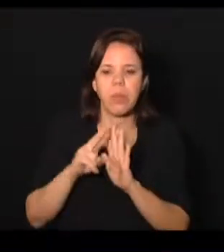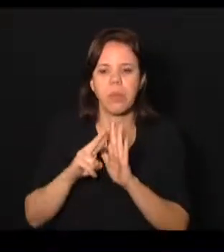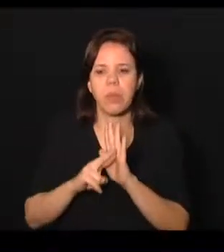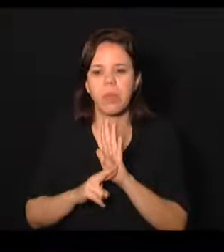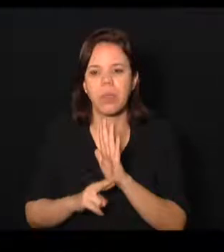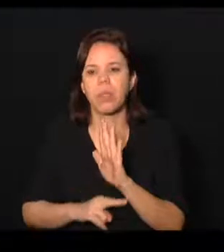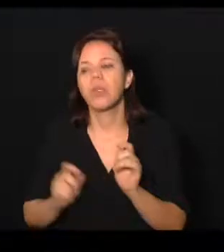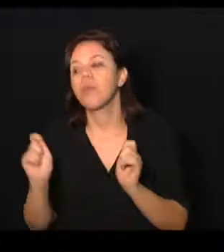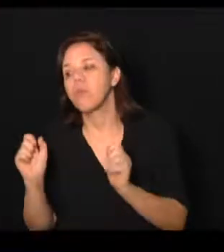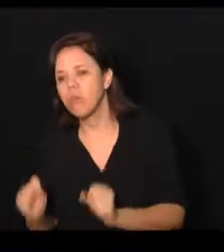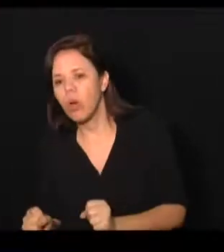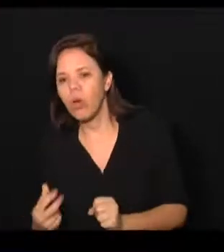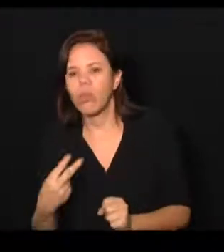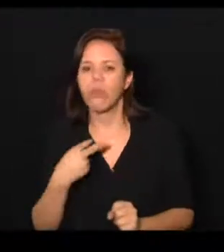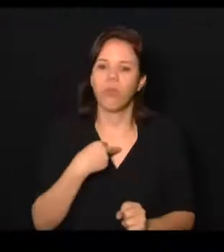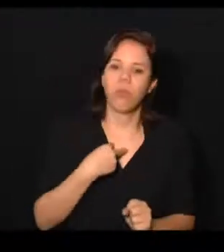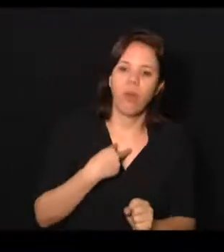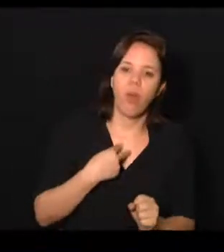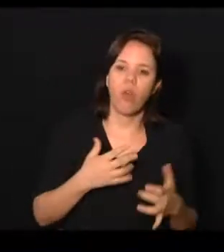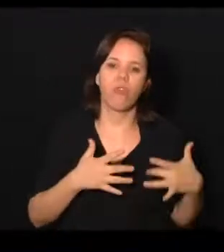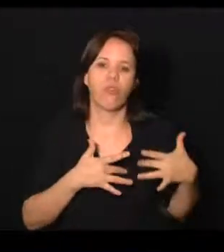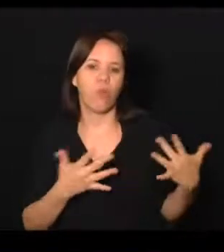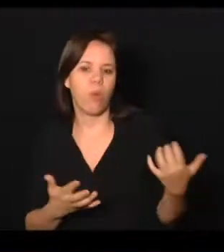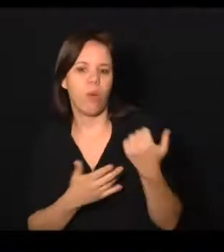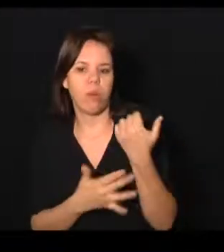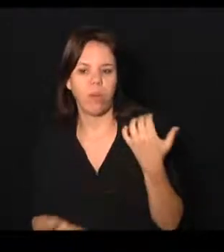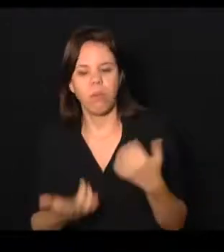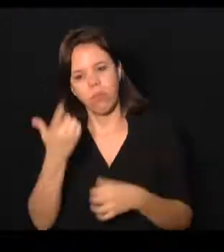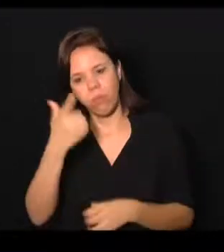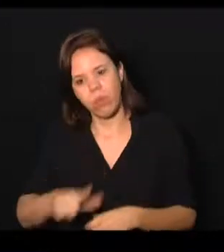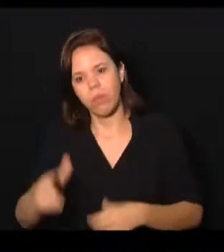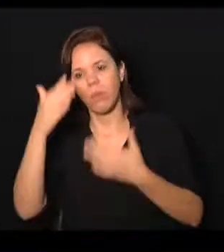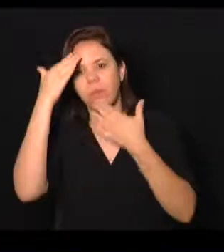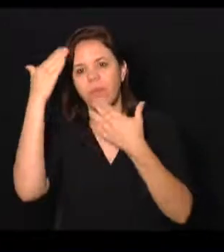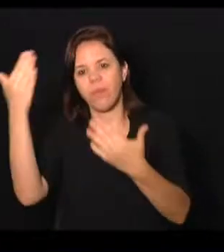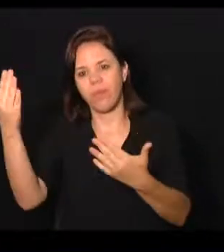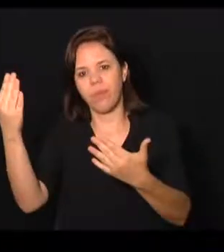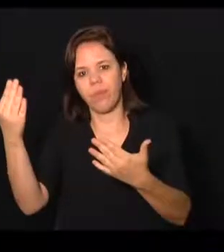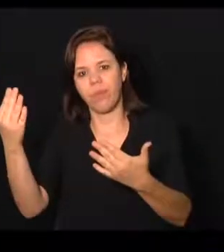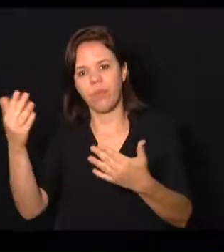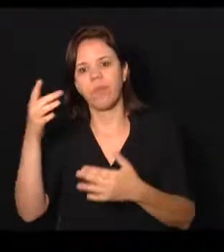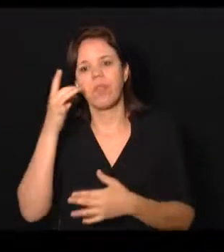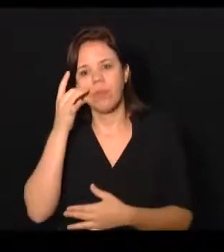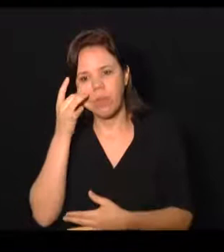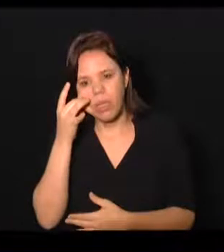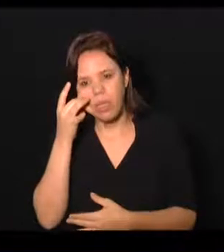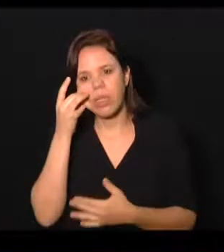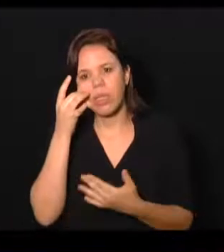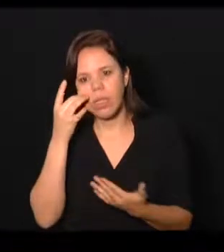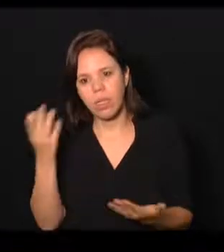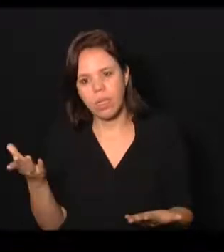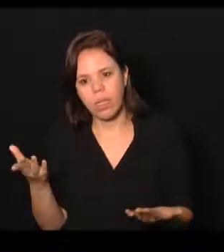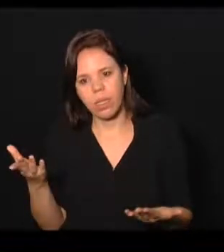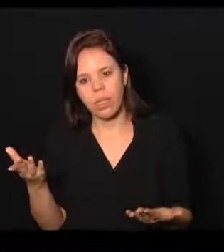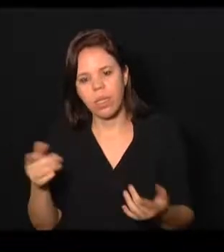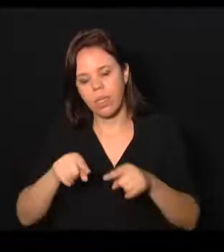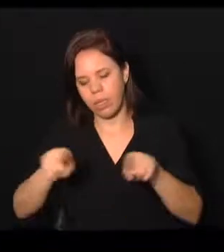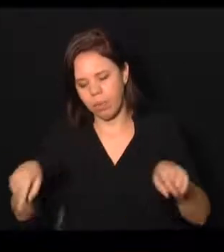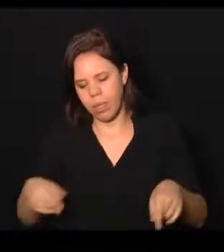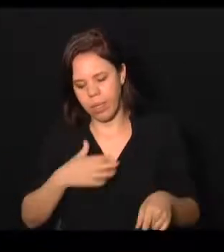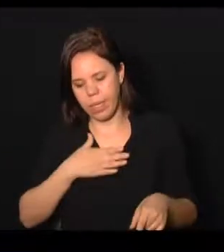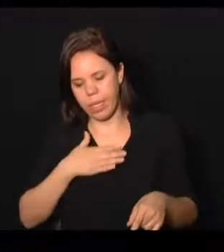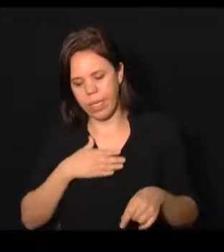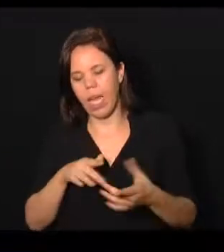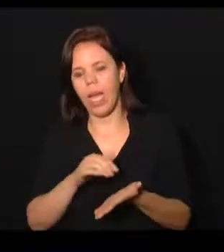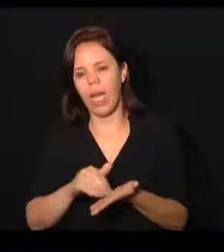né, ser um doador de sangue. Sim. Então, mais uma vez, eu agradeço a presença, deixo o gabinete, toda a